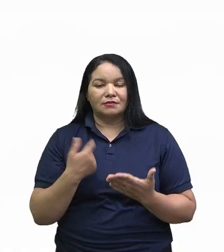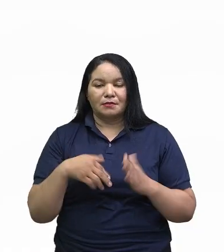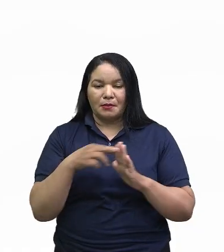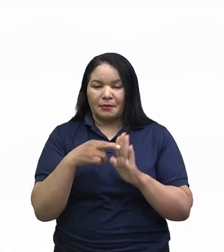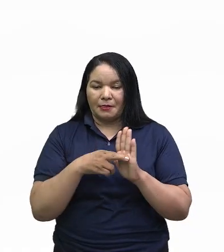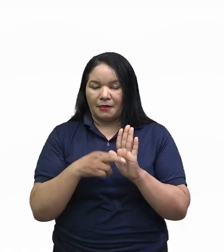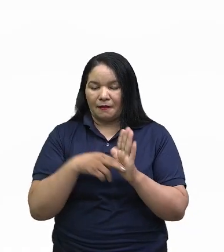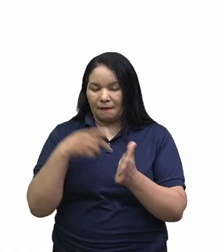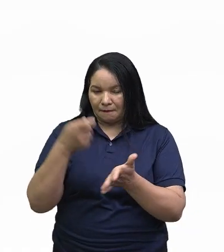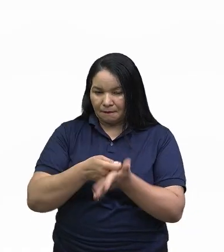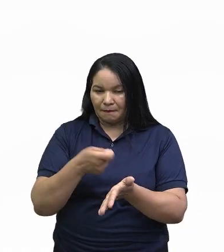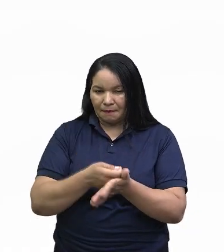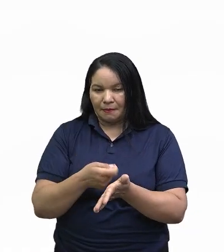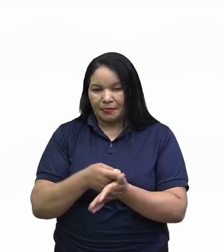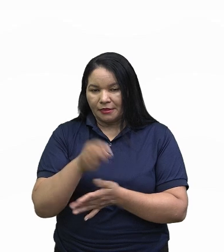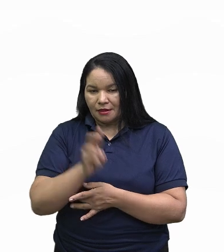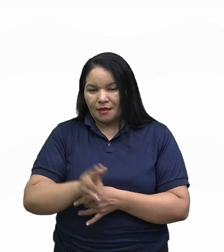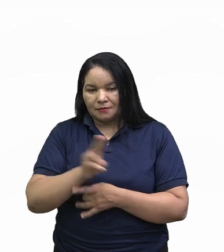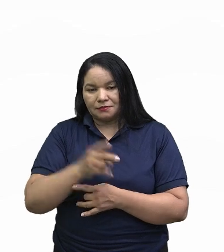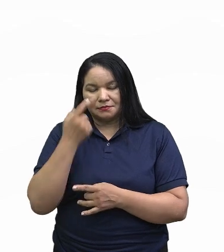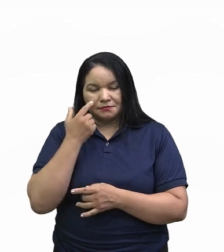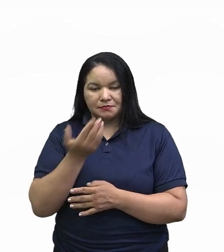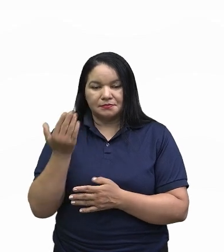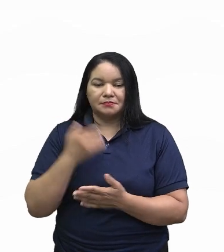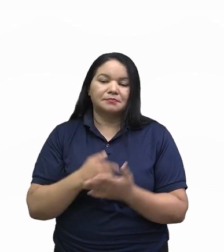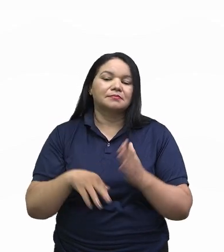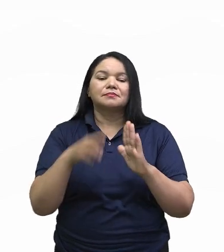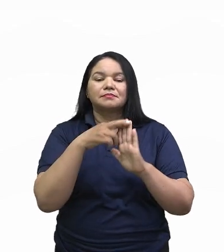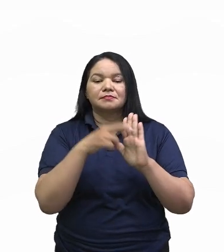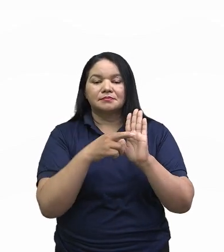crase. Em regra geral, né,